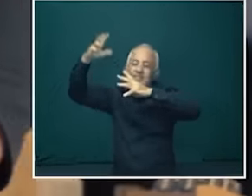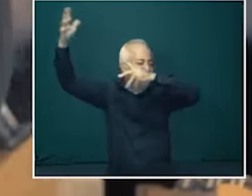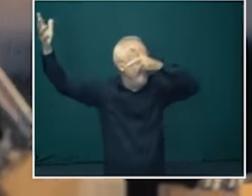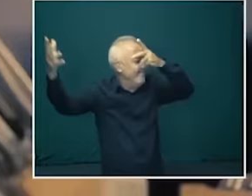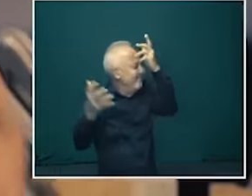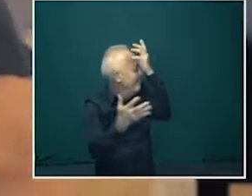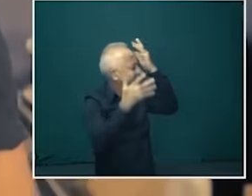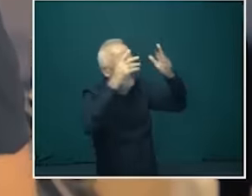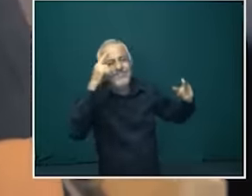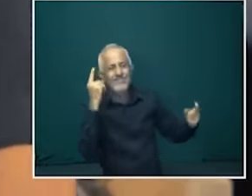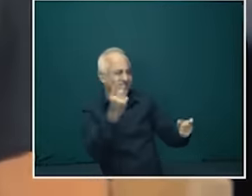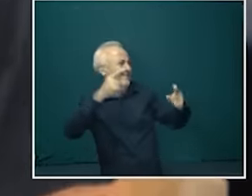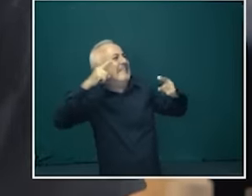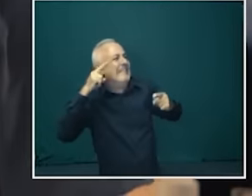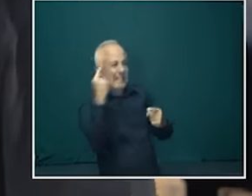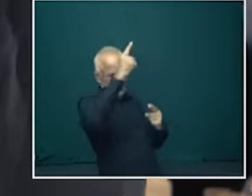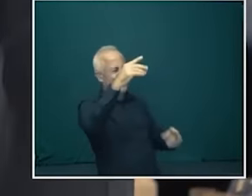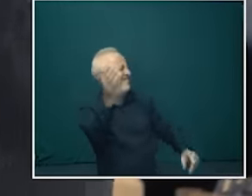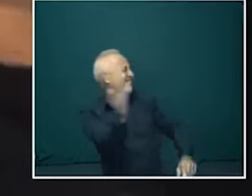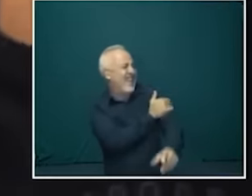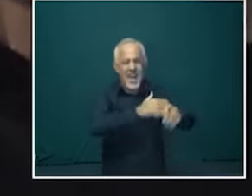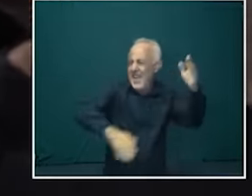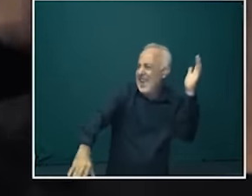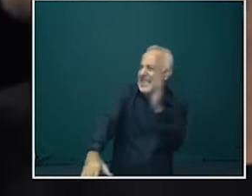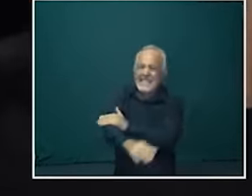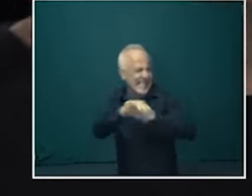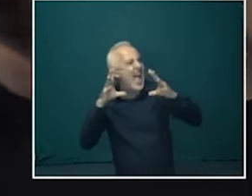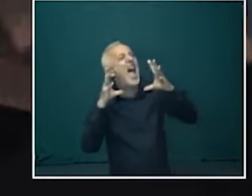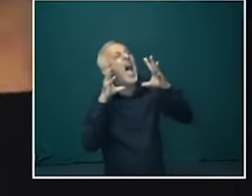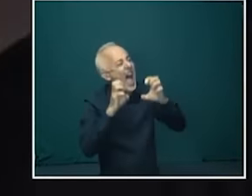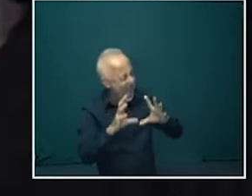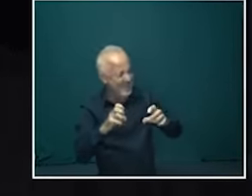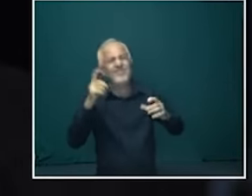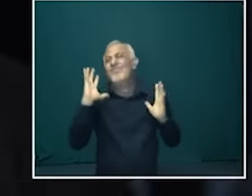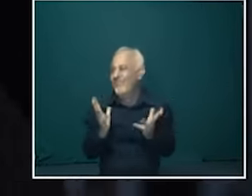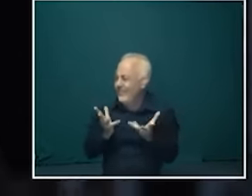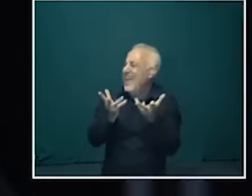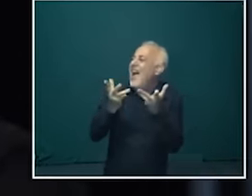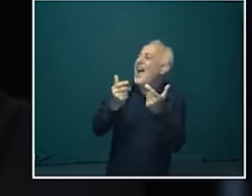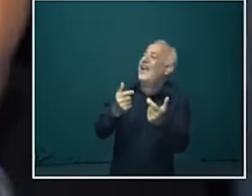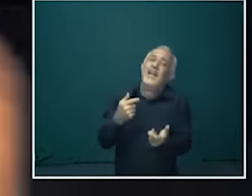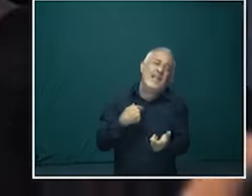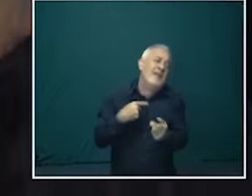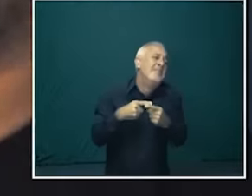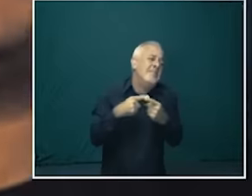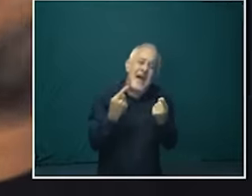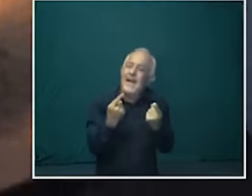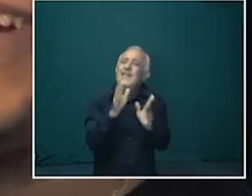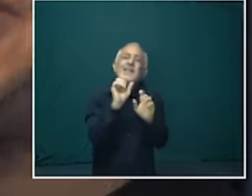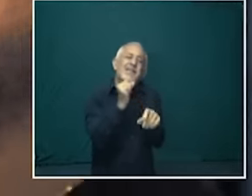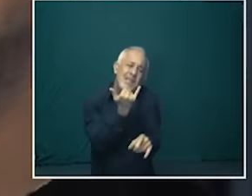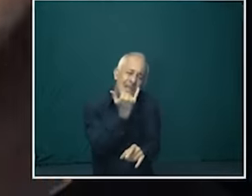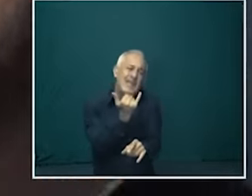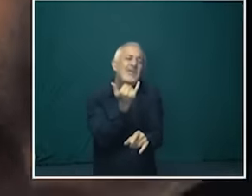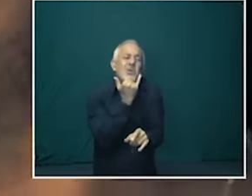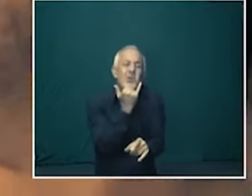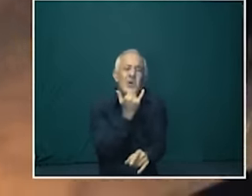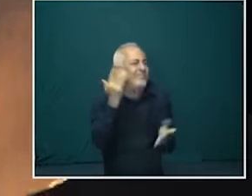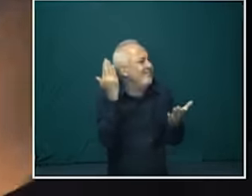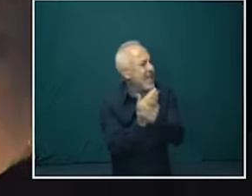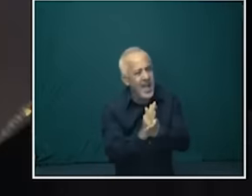alterada, teve tudo que tem em uma discussão. Mas eu não